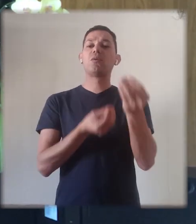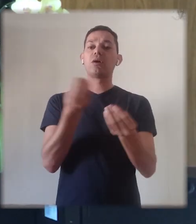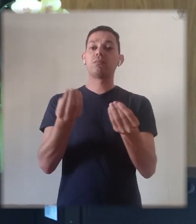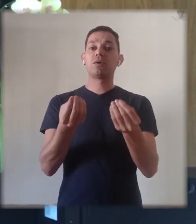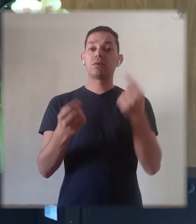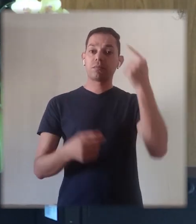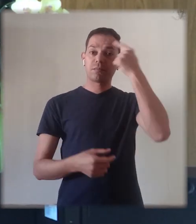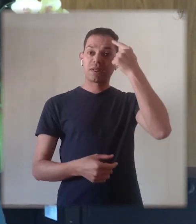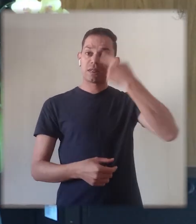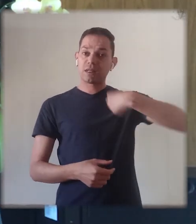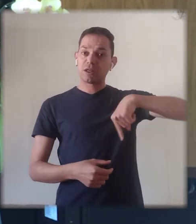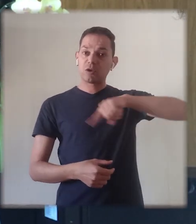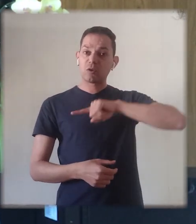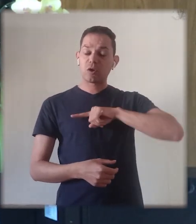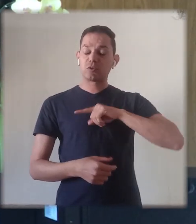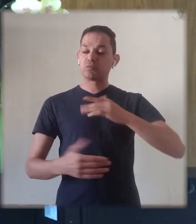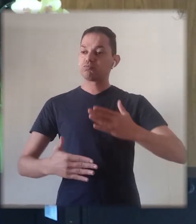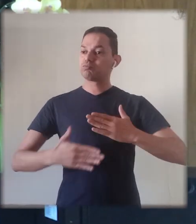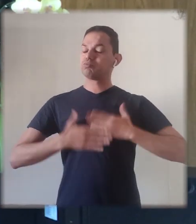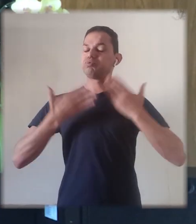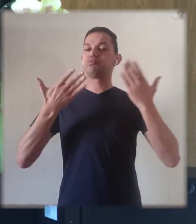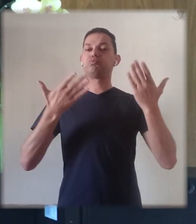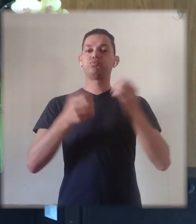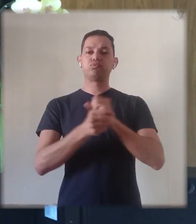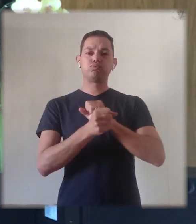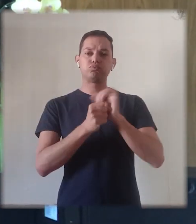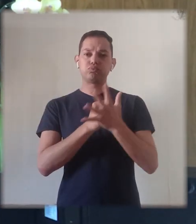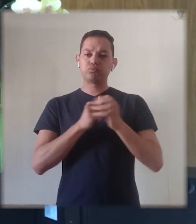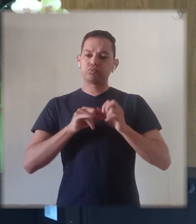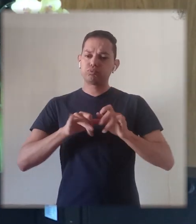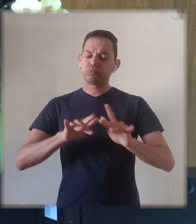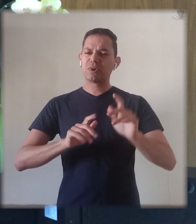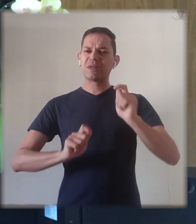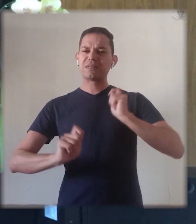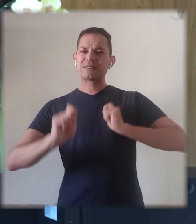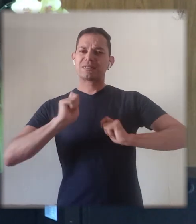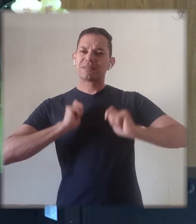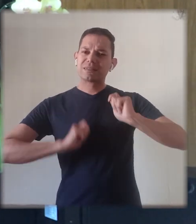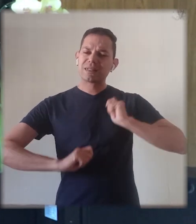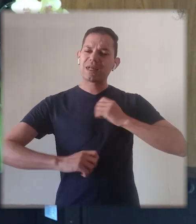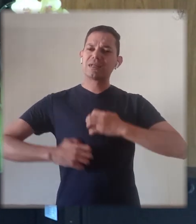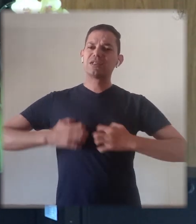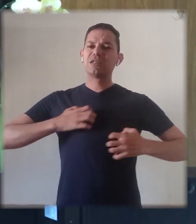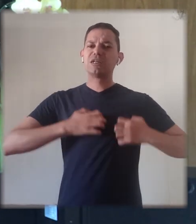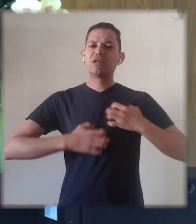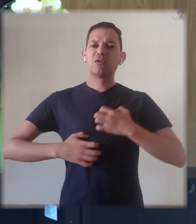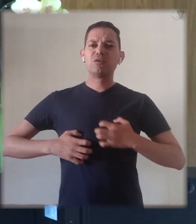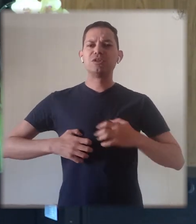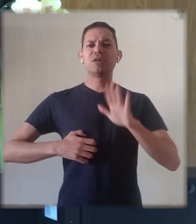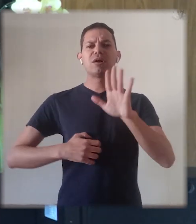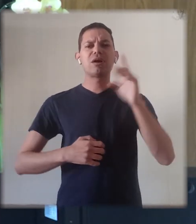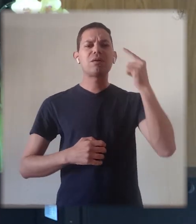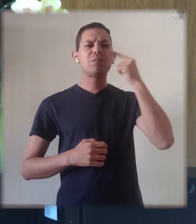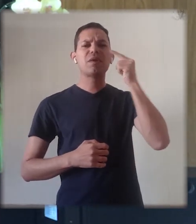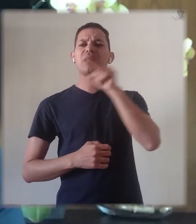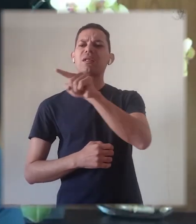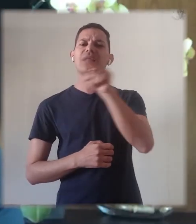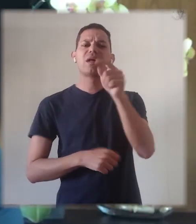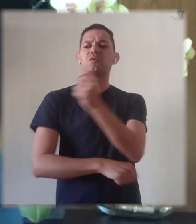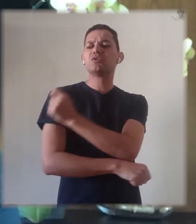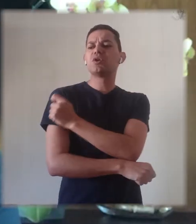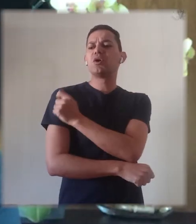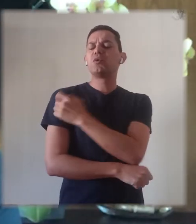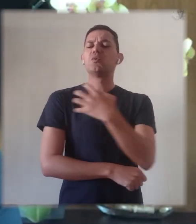em nós e como tudo isso nos pegou de surpresa, nos gerando inúmeros impactos, ansiedades e angústias, como será que estão os nossos